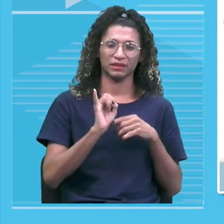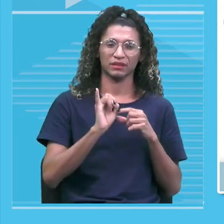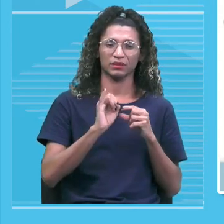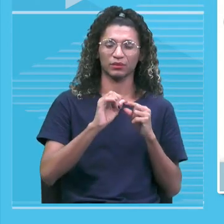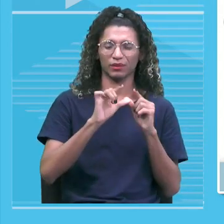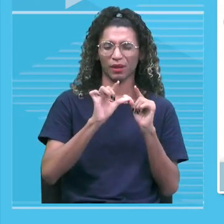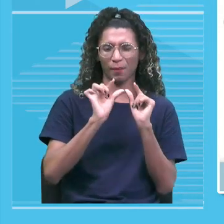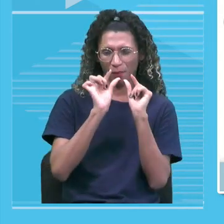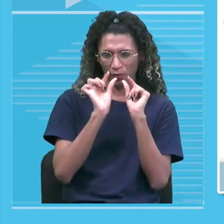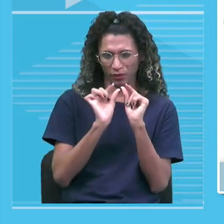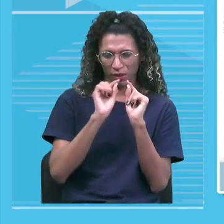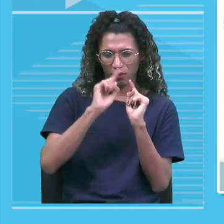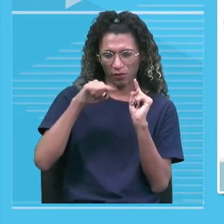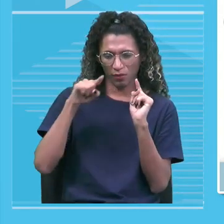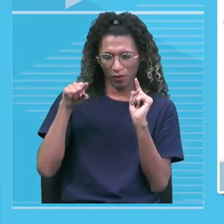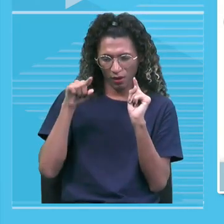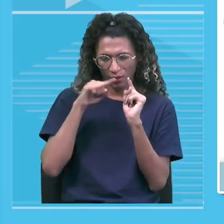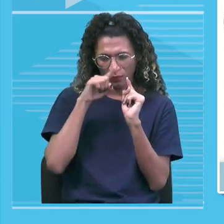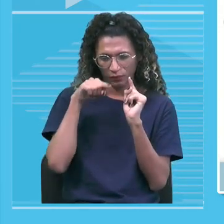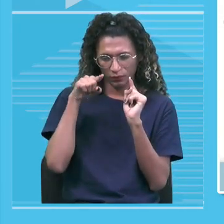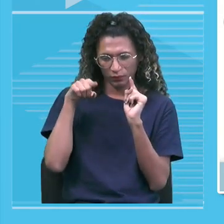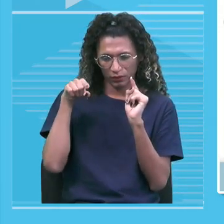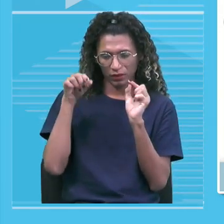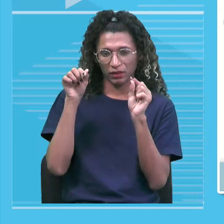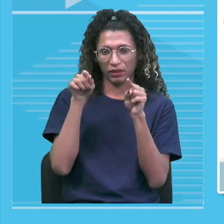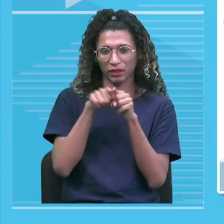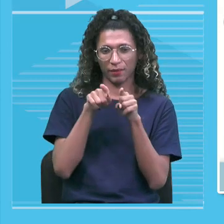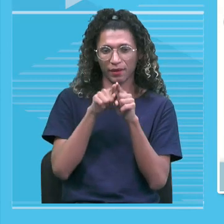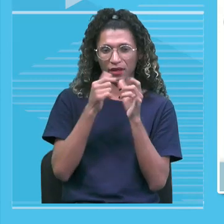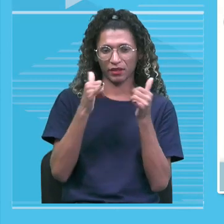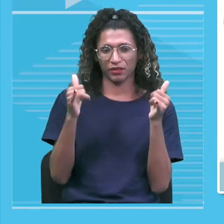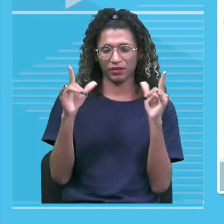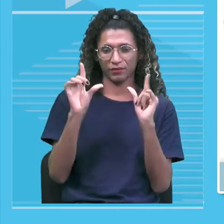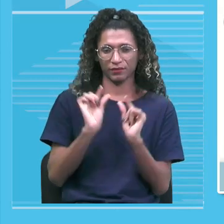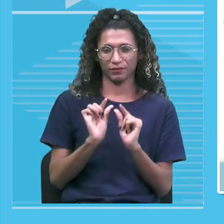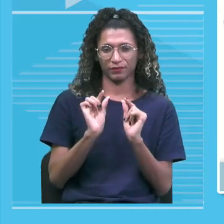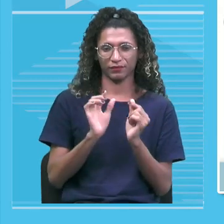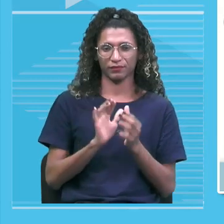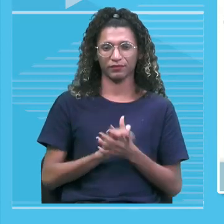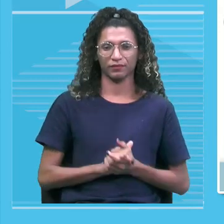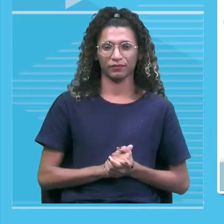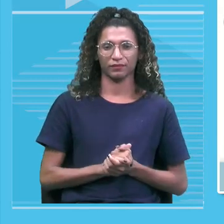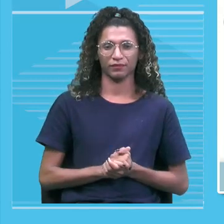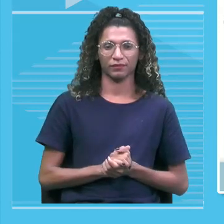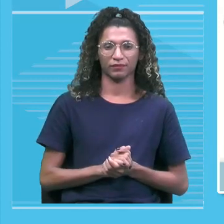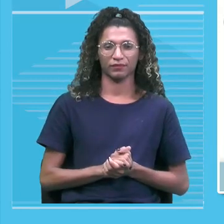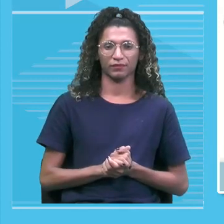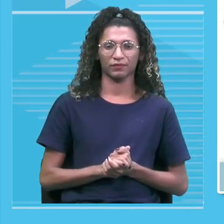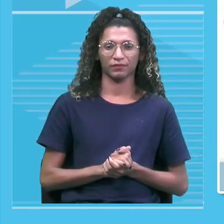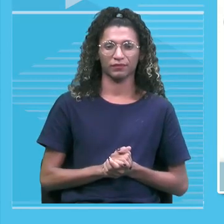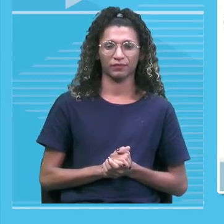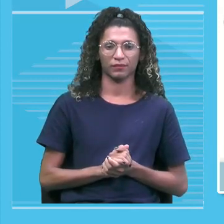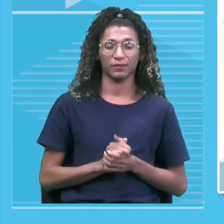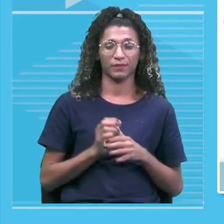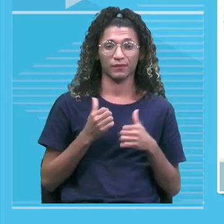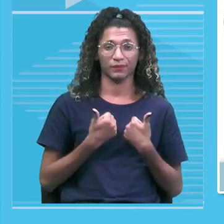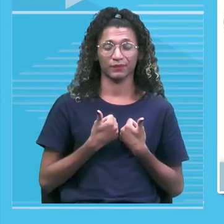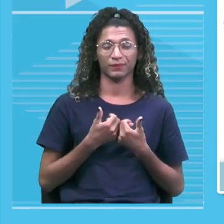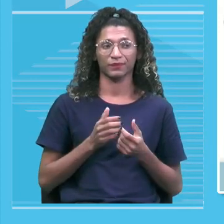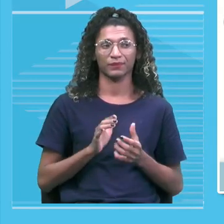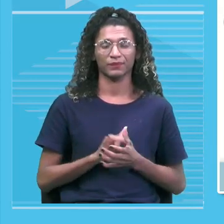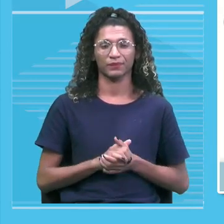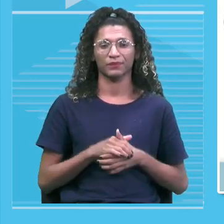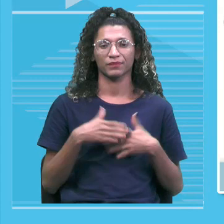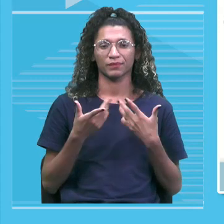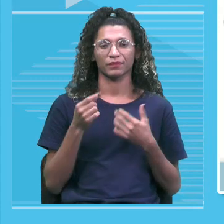é baixa a energia também é baixa certo jovens Beleza então